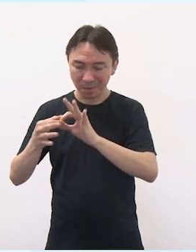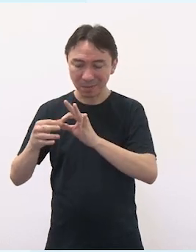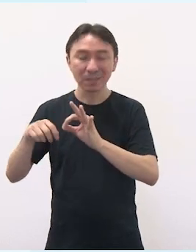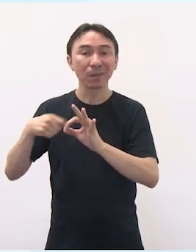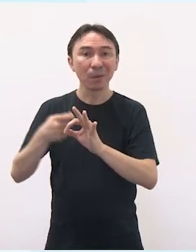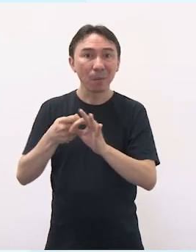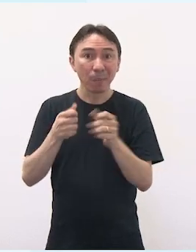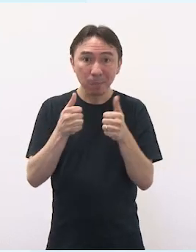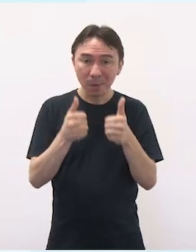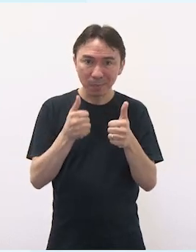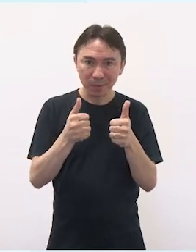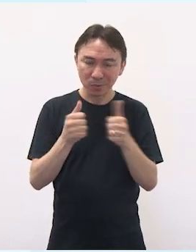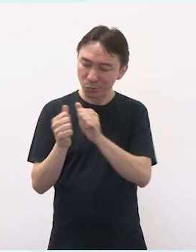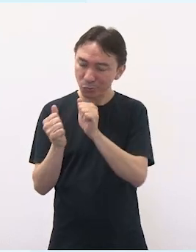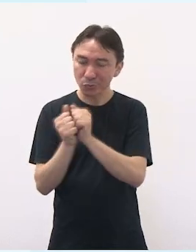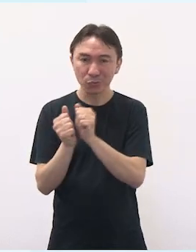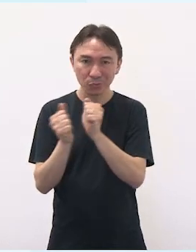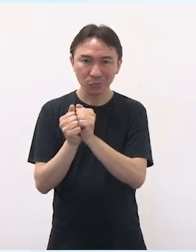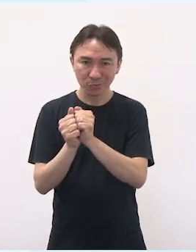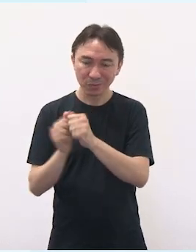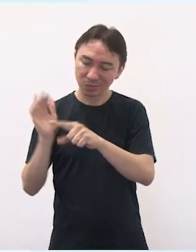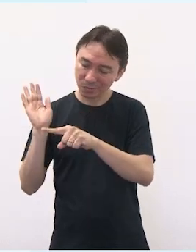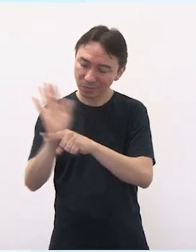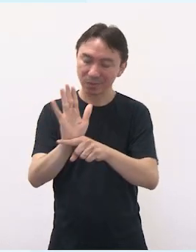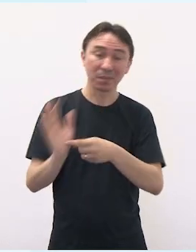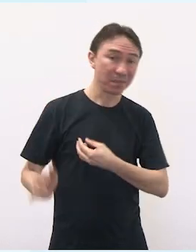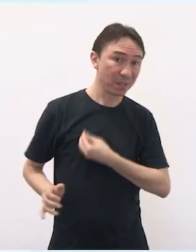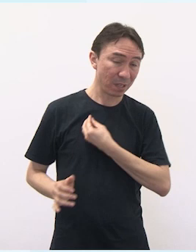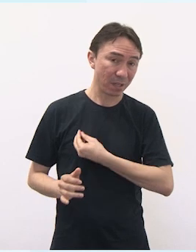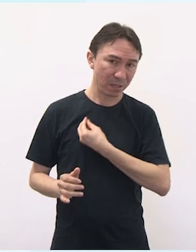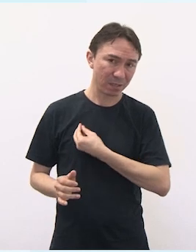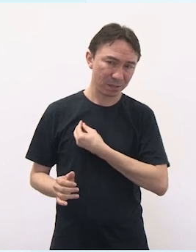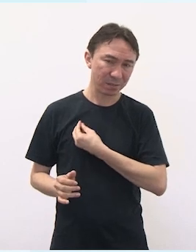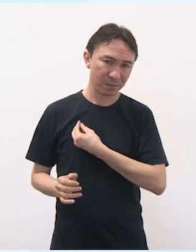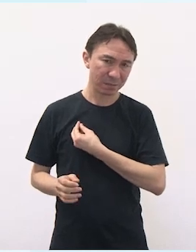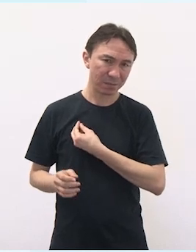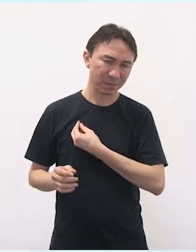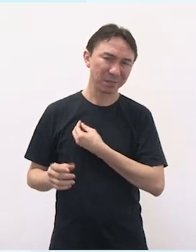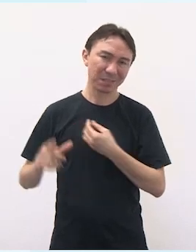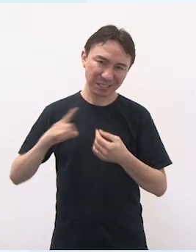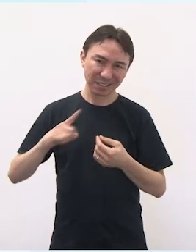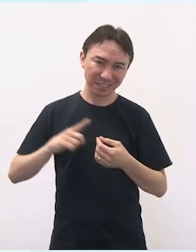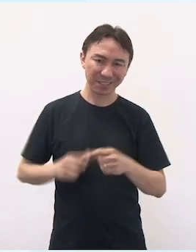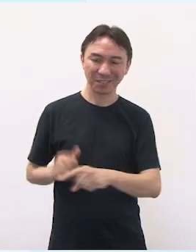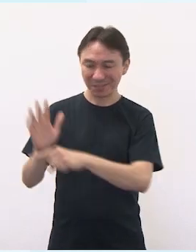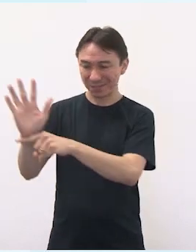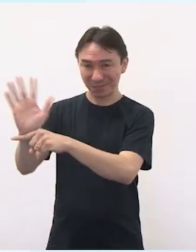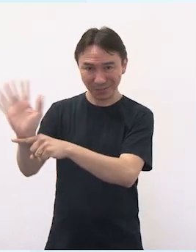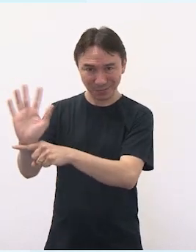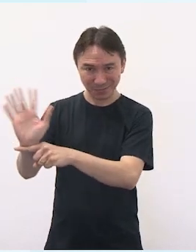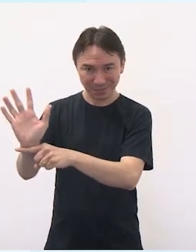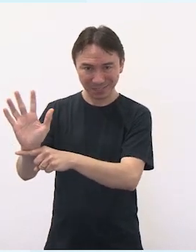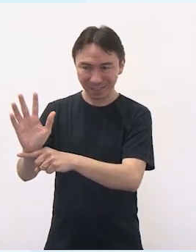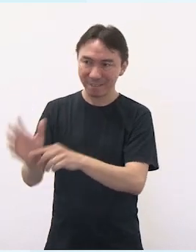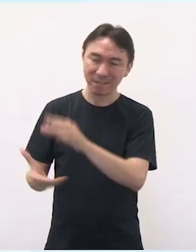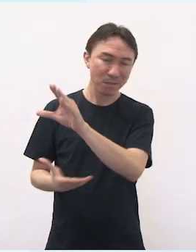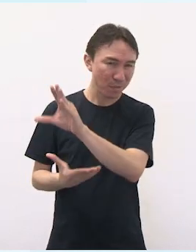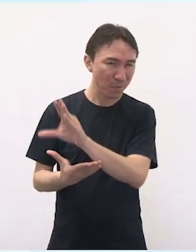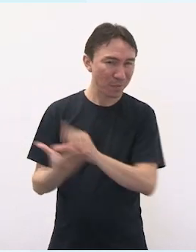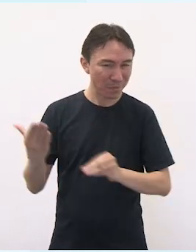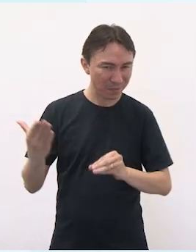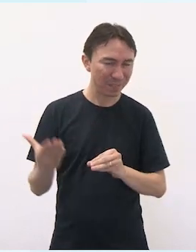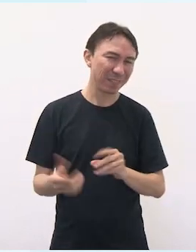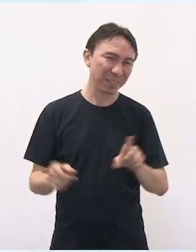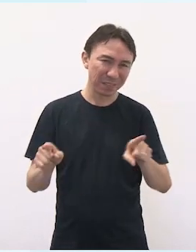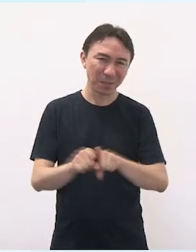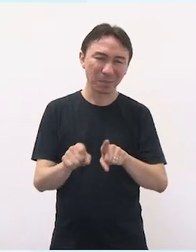vida. E nós nos inspiramos, tem um filme chamado Corrente do Bem, e teve uma série de vídeos que rolaram aí